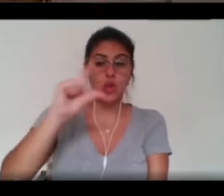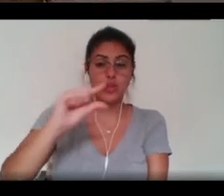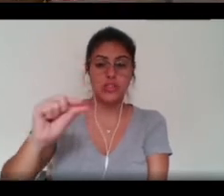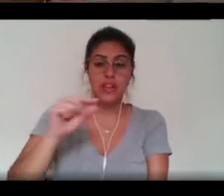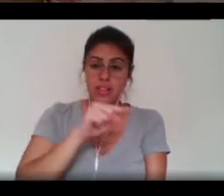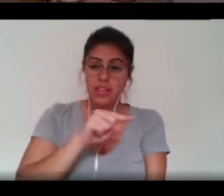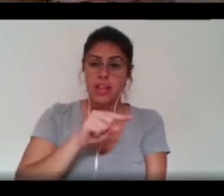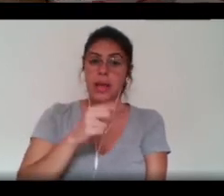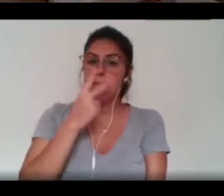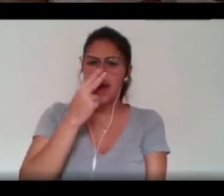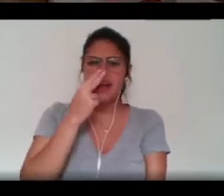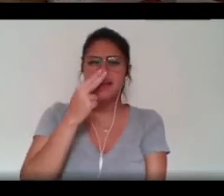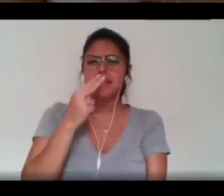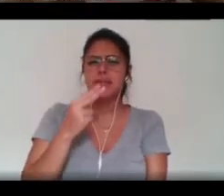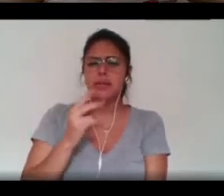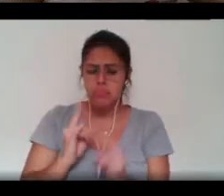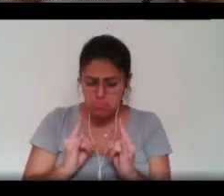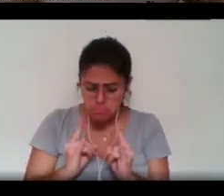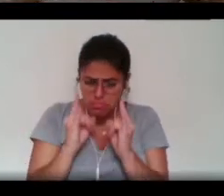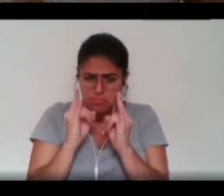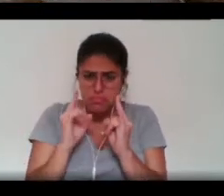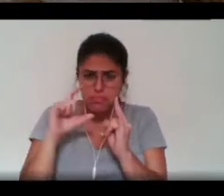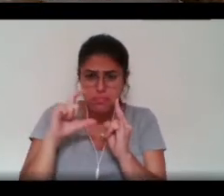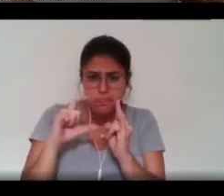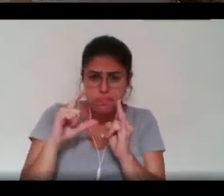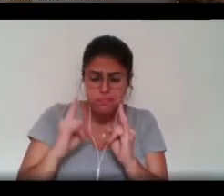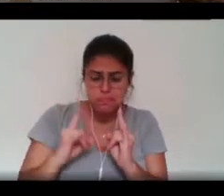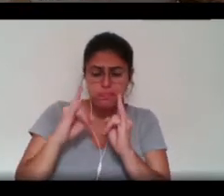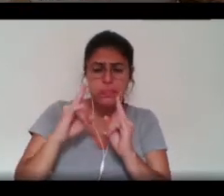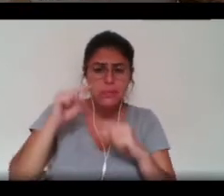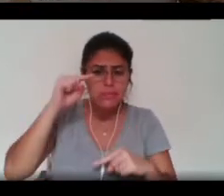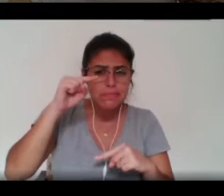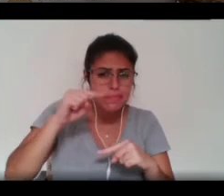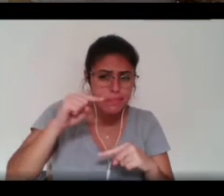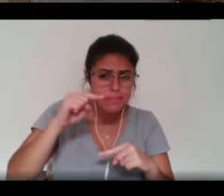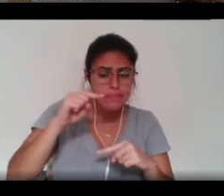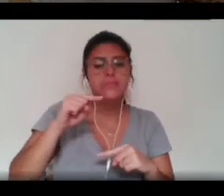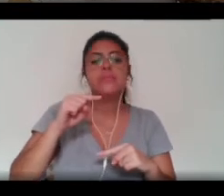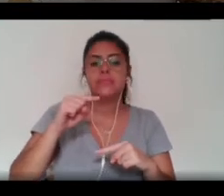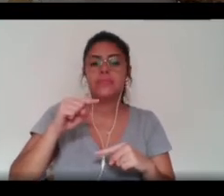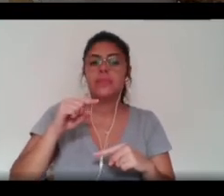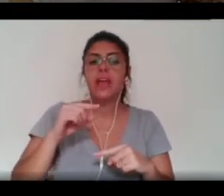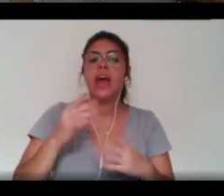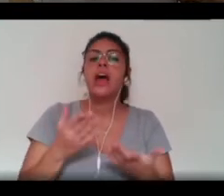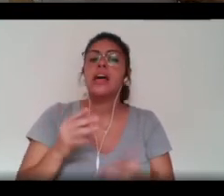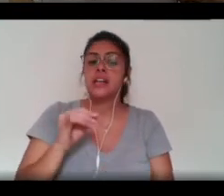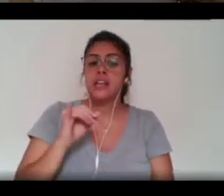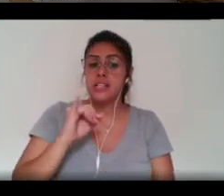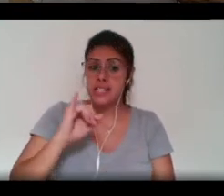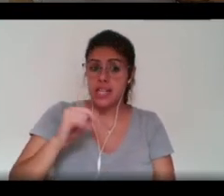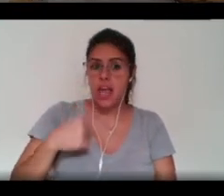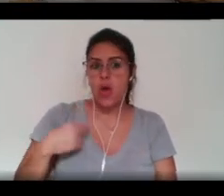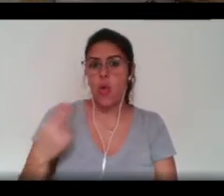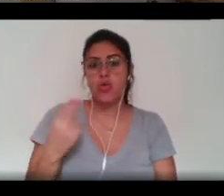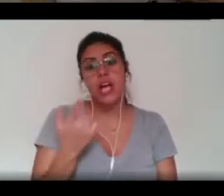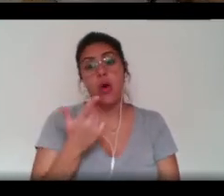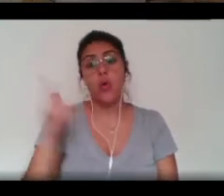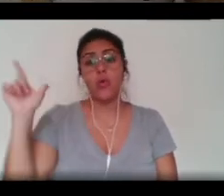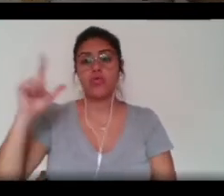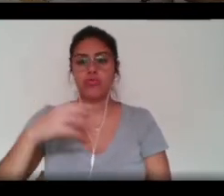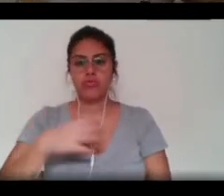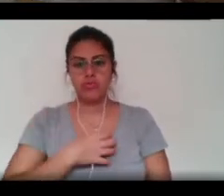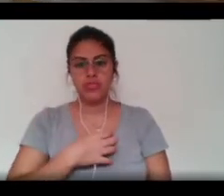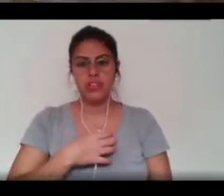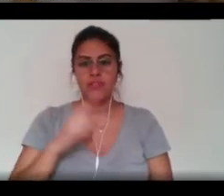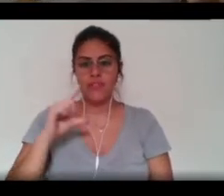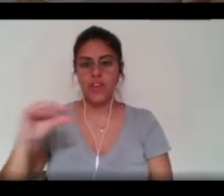um prédio bem baixinho. E para esse valor de velocidade aqui que ele deu, eu tenho um prédio bem alto. É isso